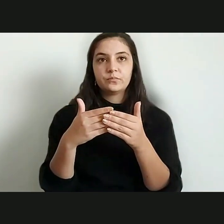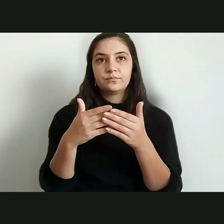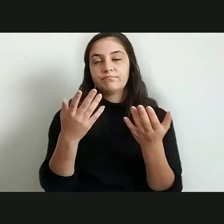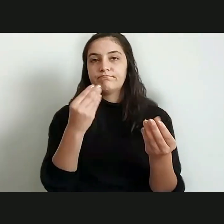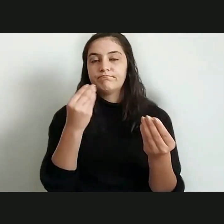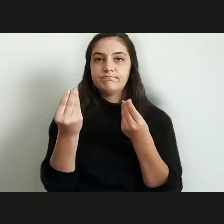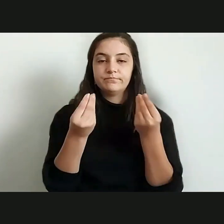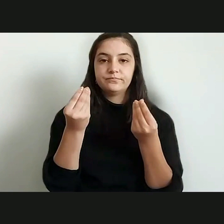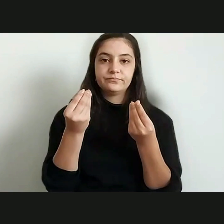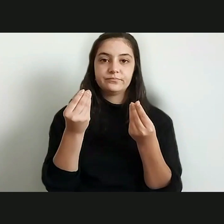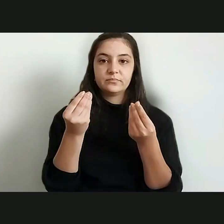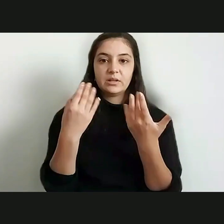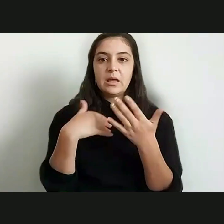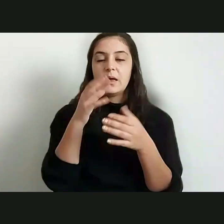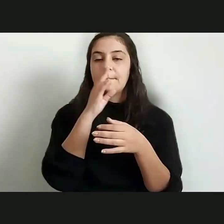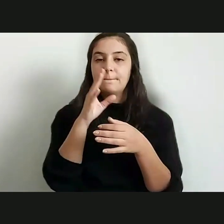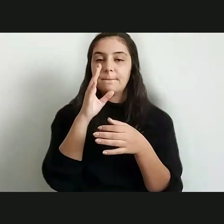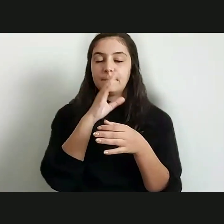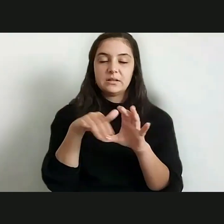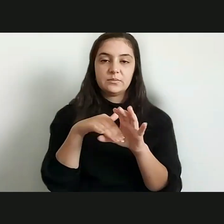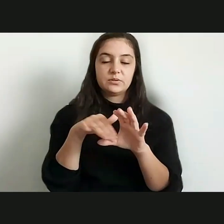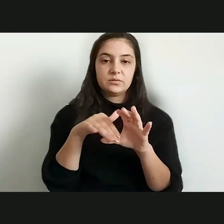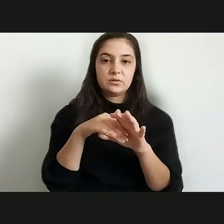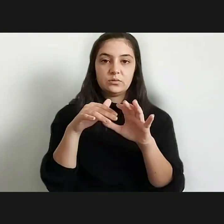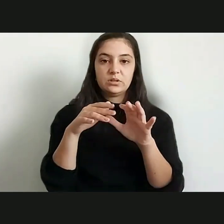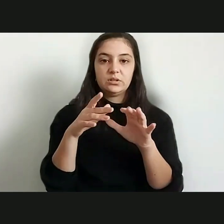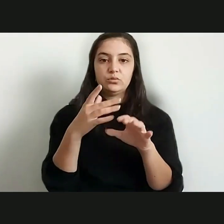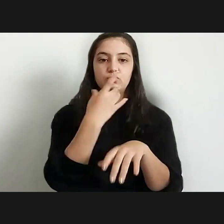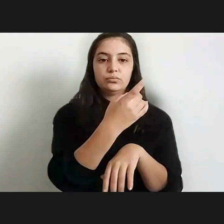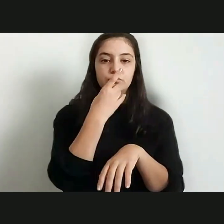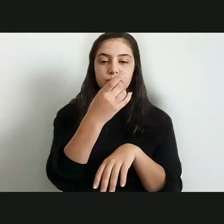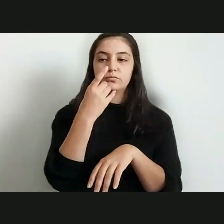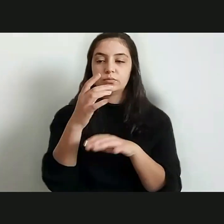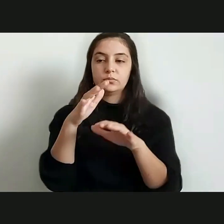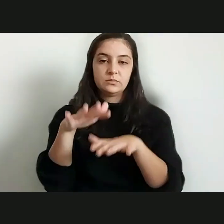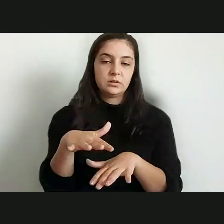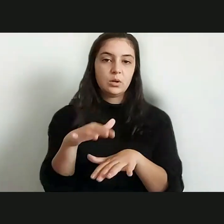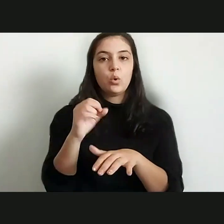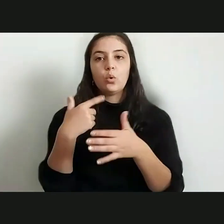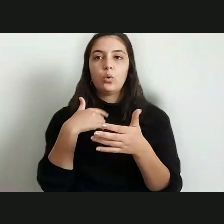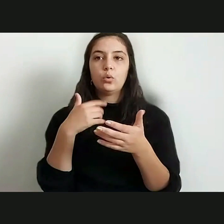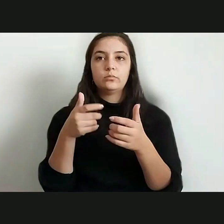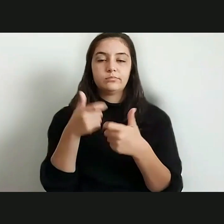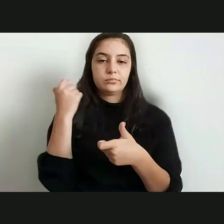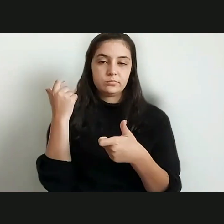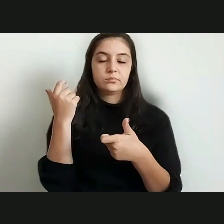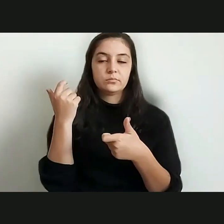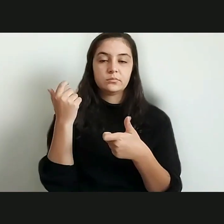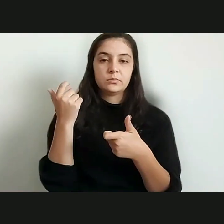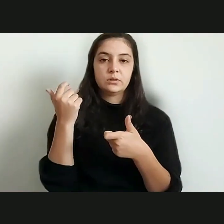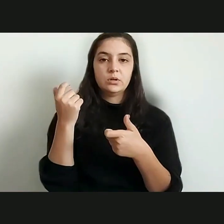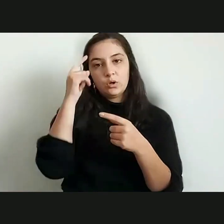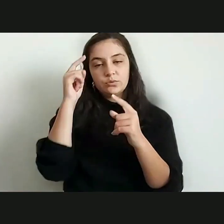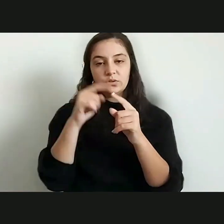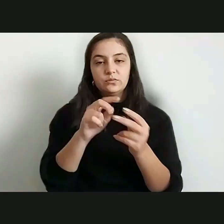digamos, composta por práticas de participação isoladas ou desconectadas, para